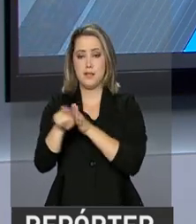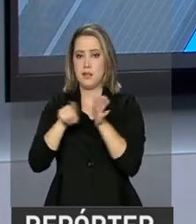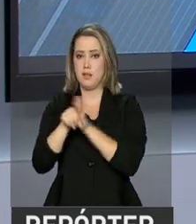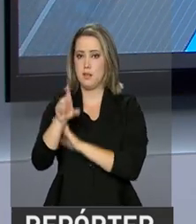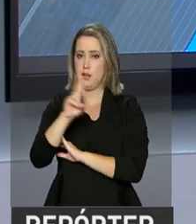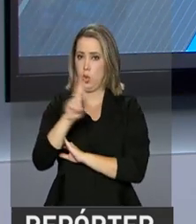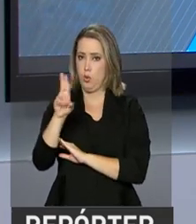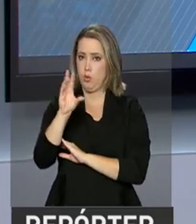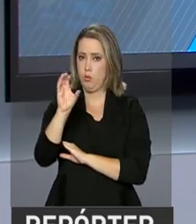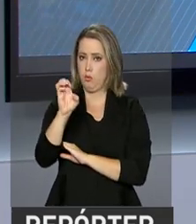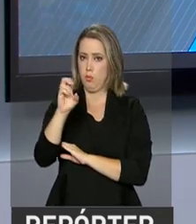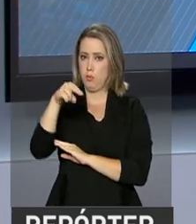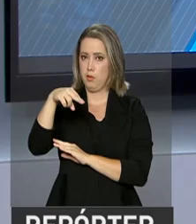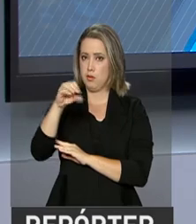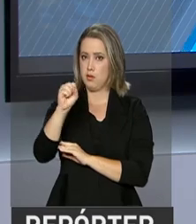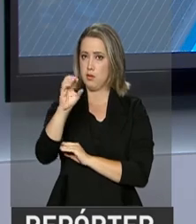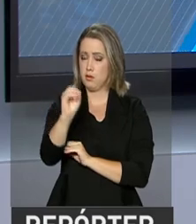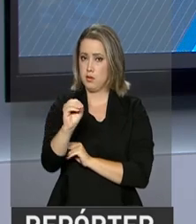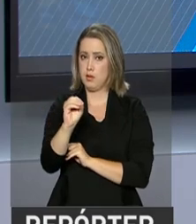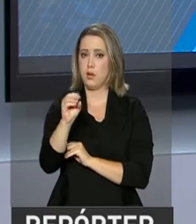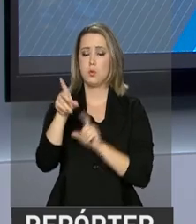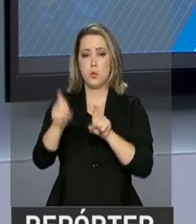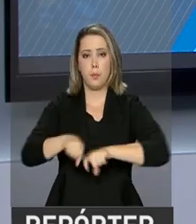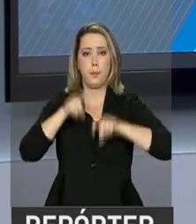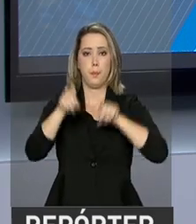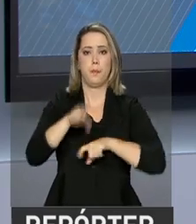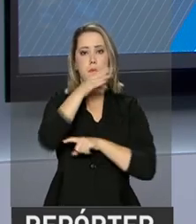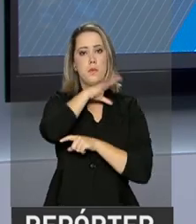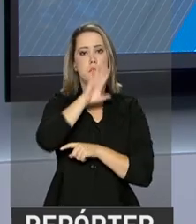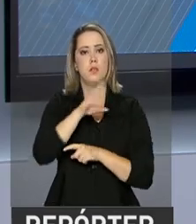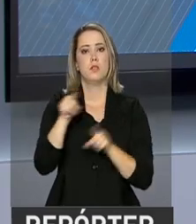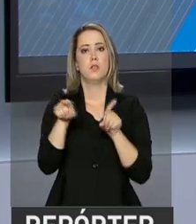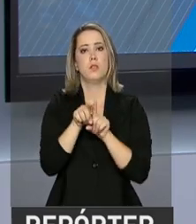que começa em outubro.